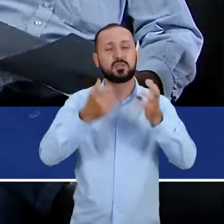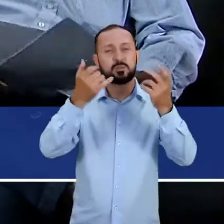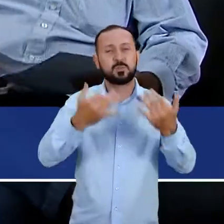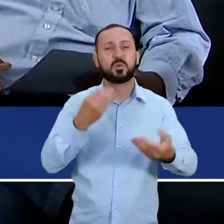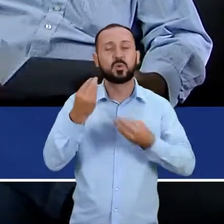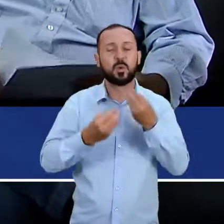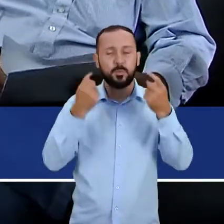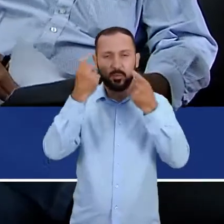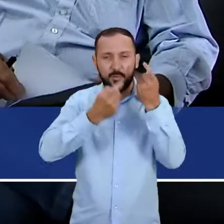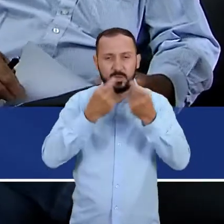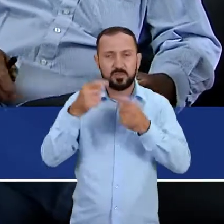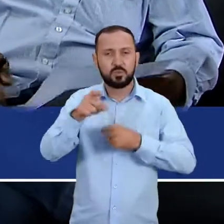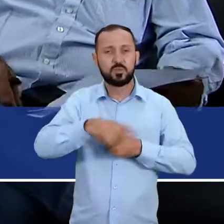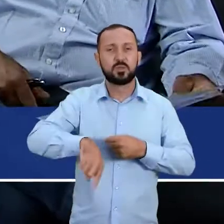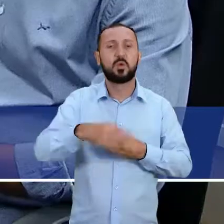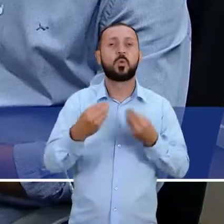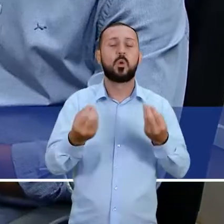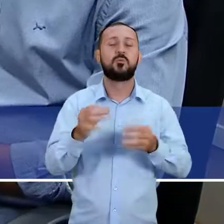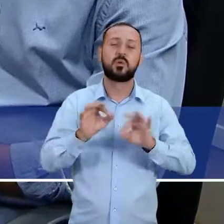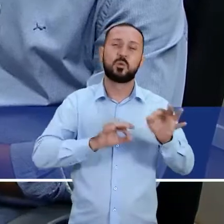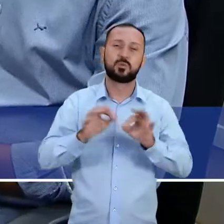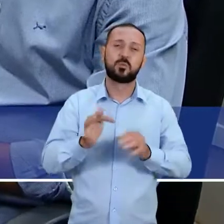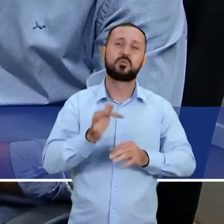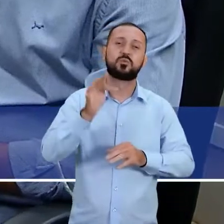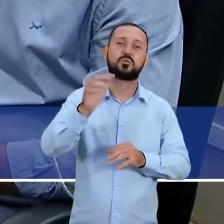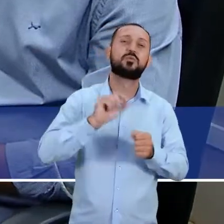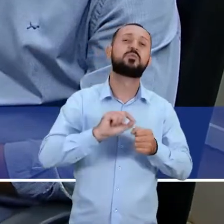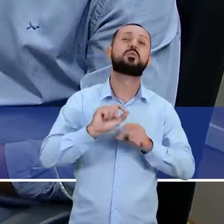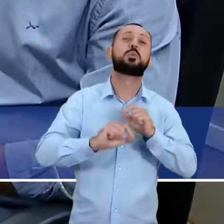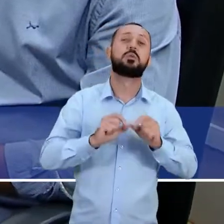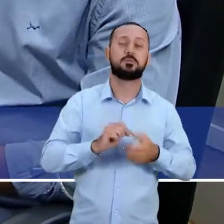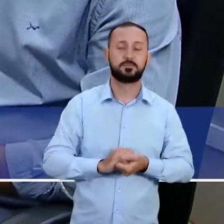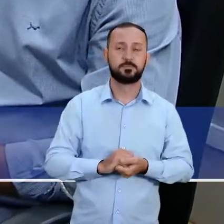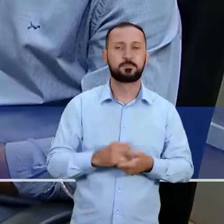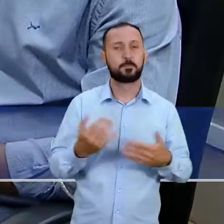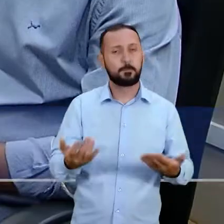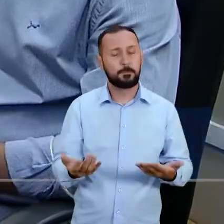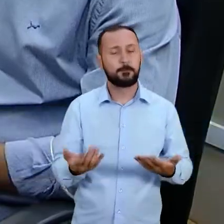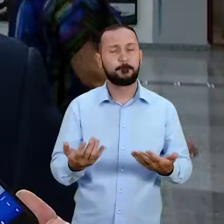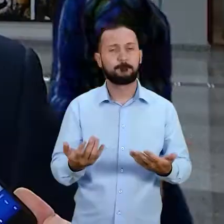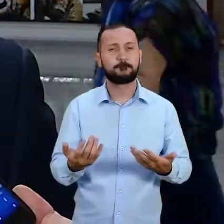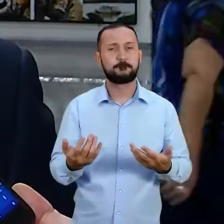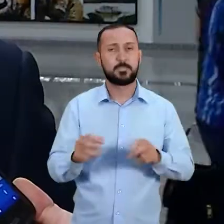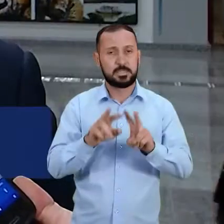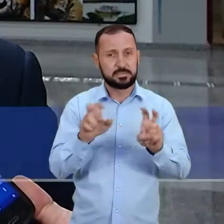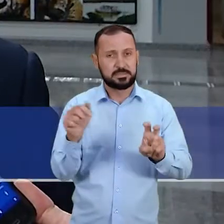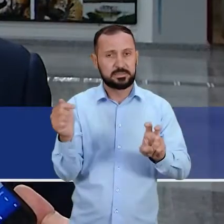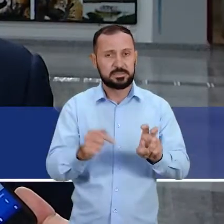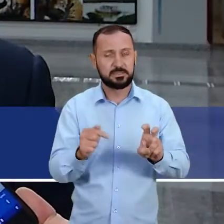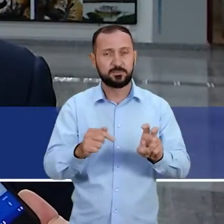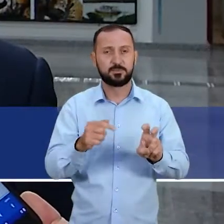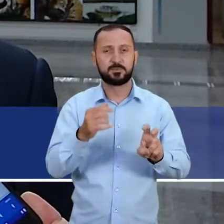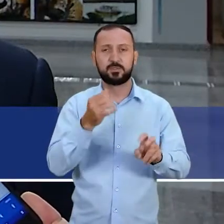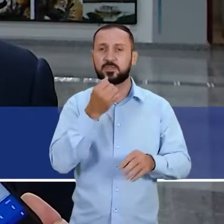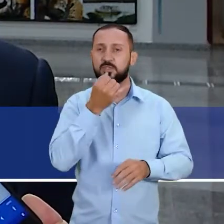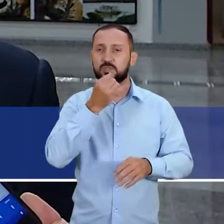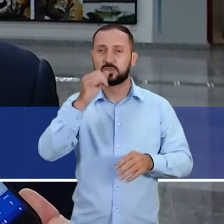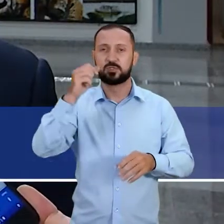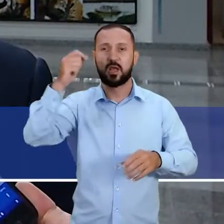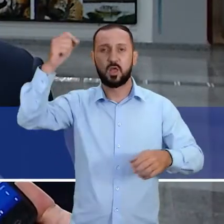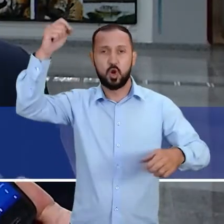reforçou a preocupação dos produtores e explicou quais serão os encaminhamentos tomados pelo grupo. A questão da